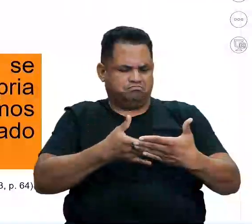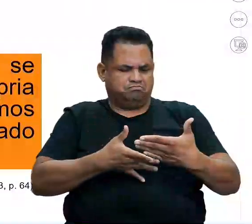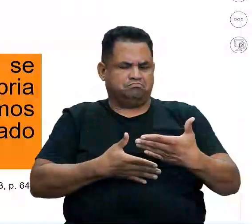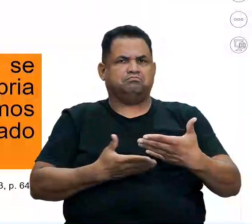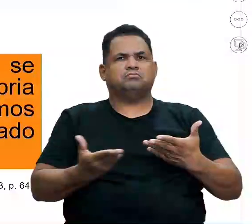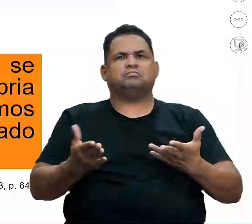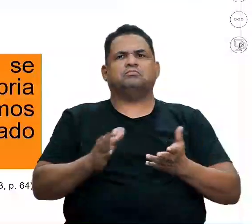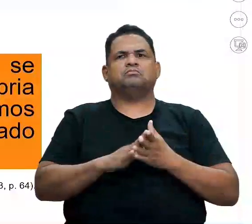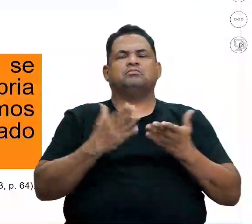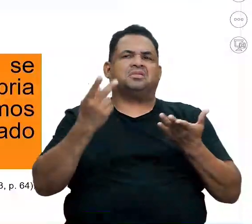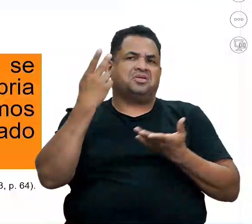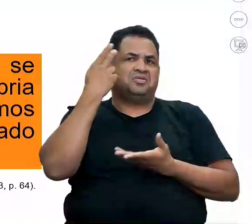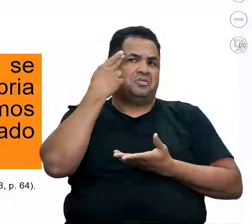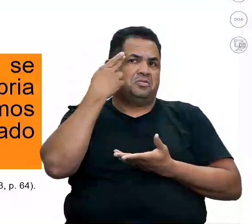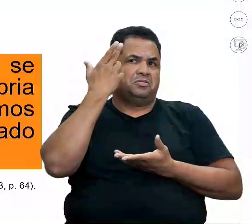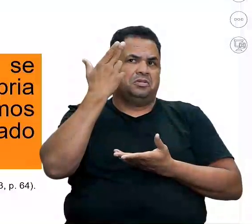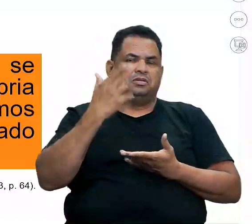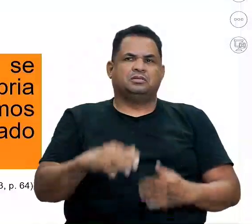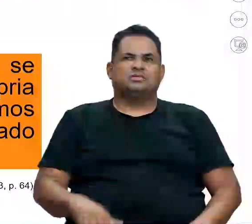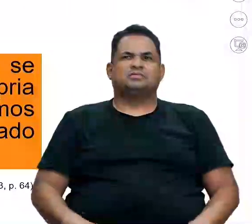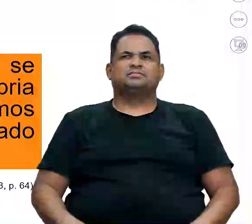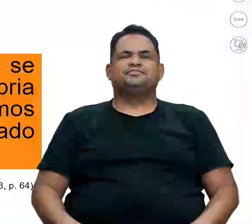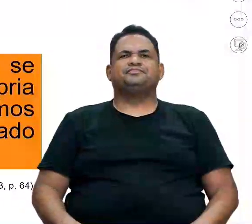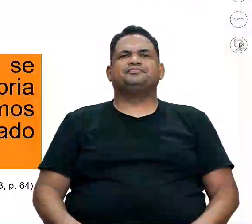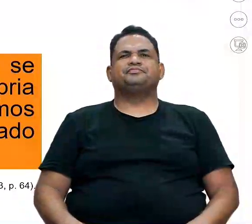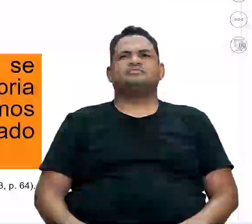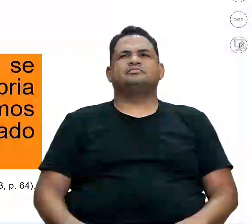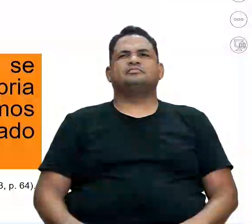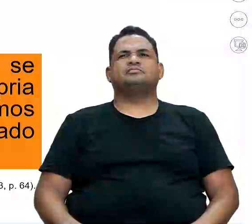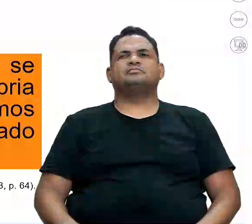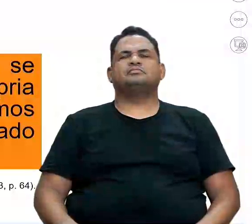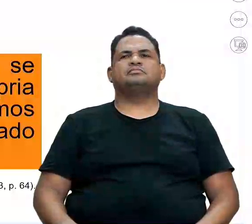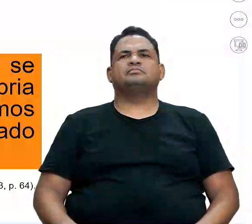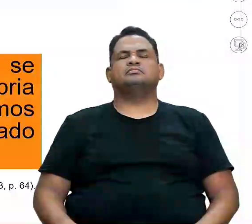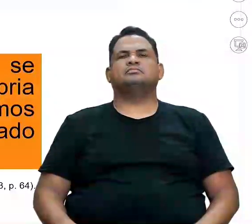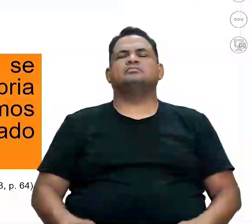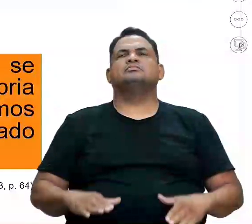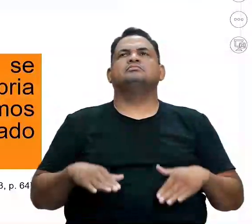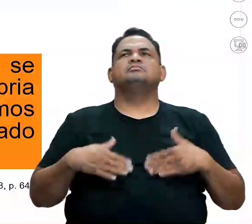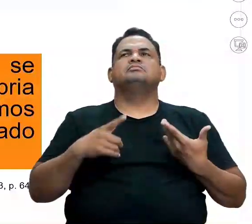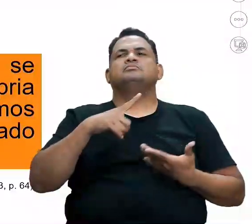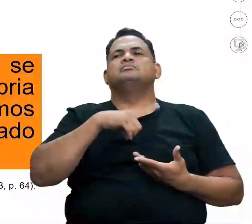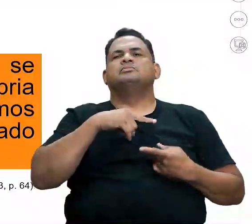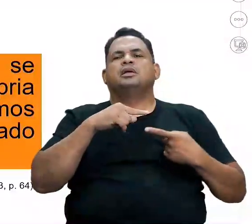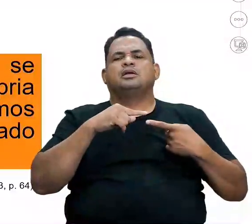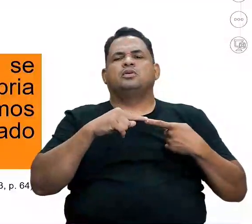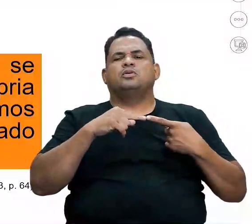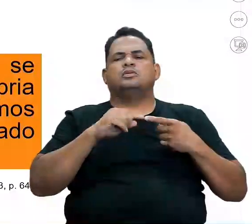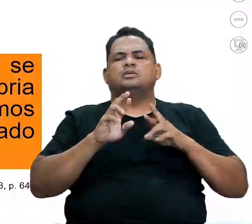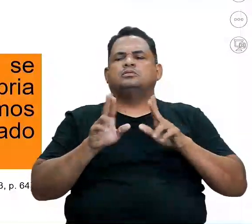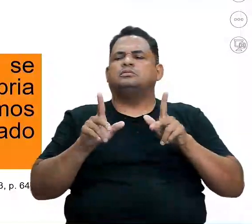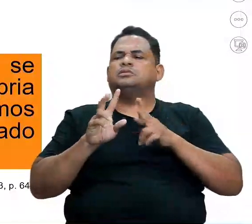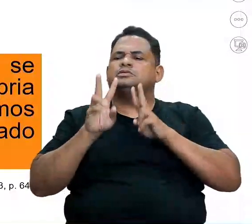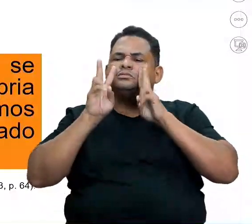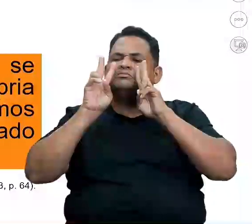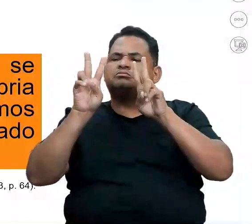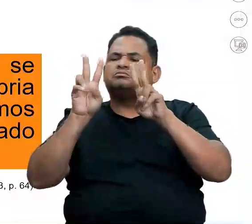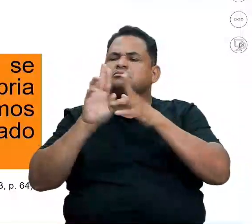é algo comum, tá, gente? Da maioria das pessoas, né? Quando a gente tem contato com o diferente,